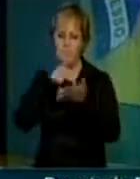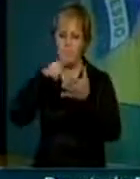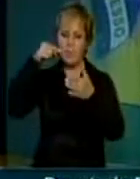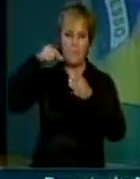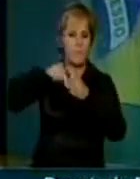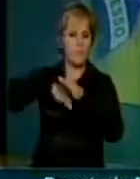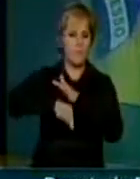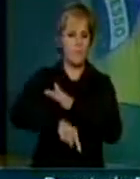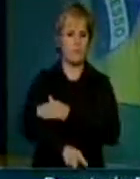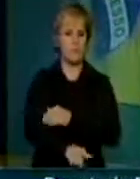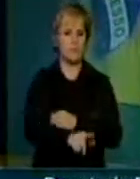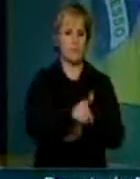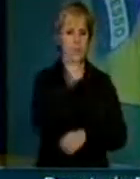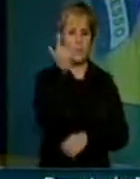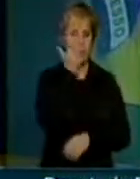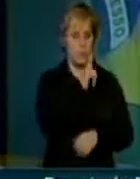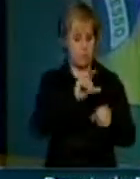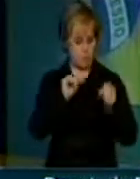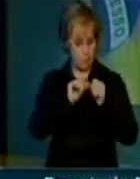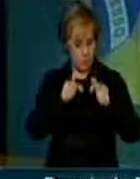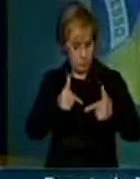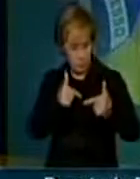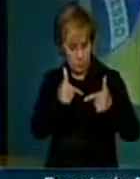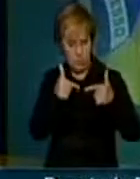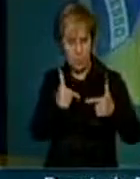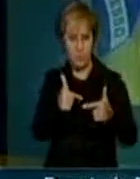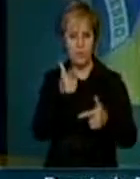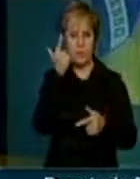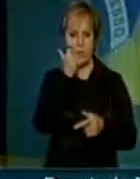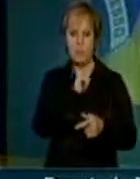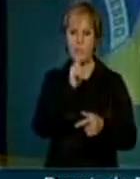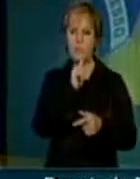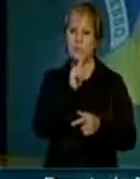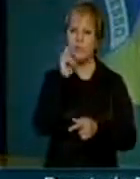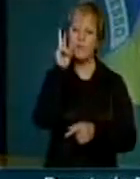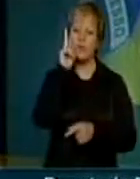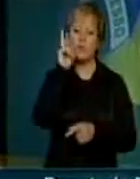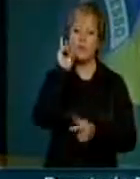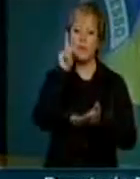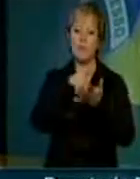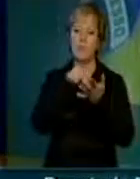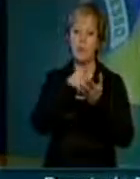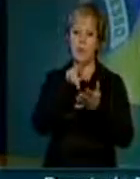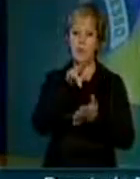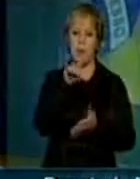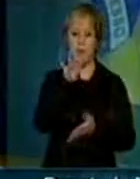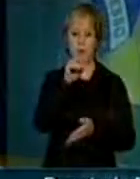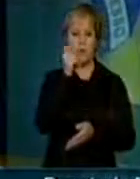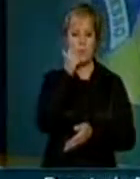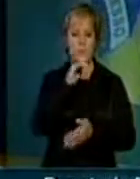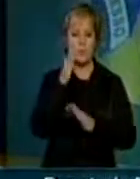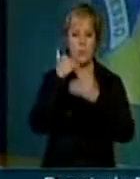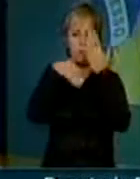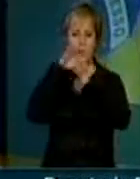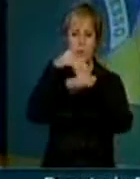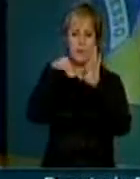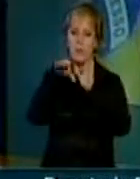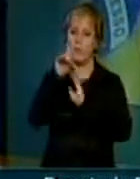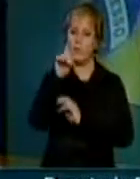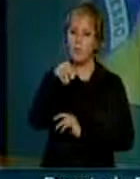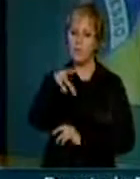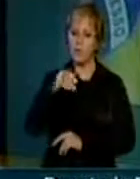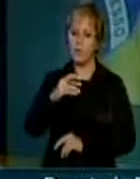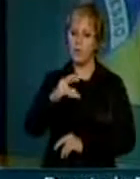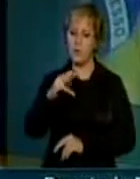profundidade, para que possamos fazer os lutos e para que possamos construir de fato uma democracia que ainda não